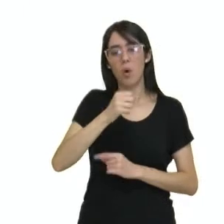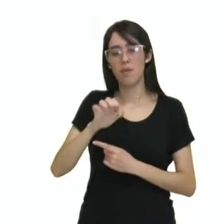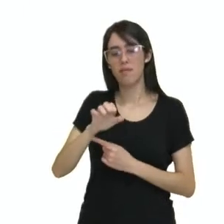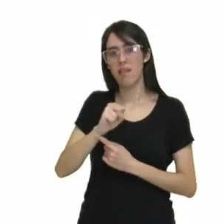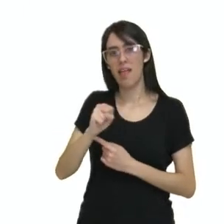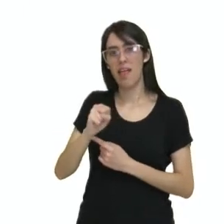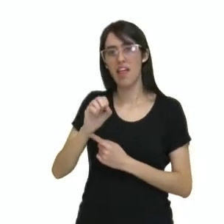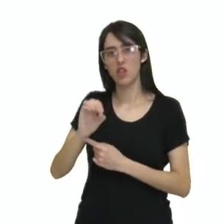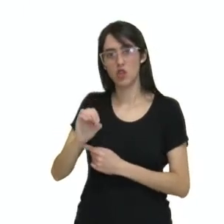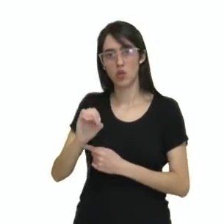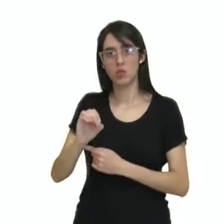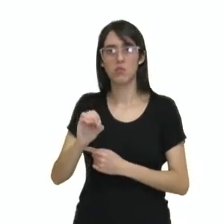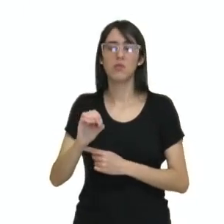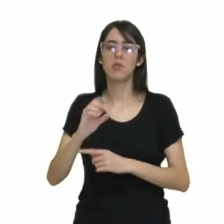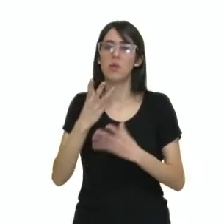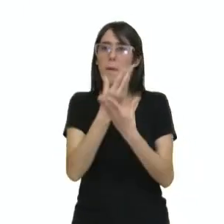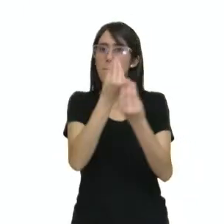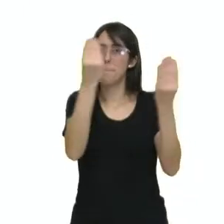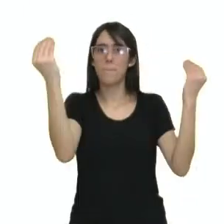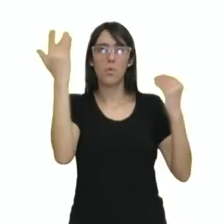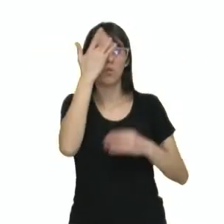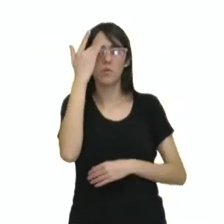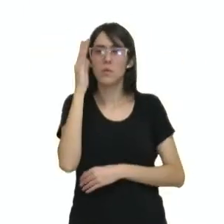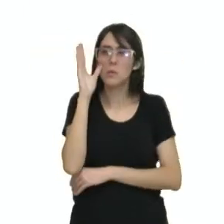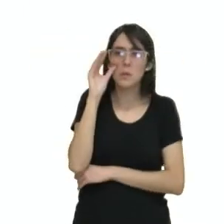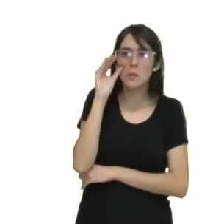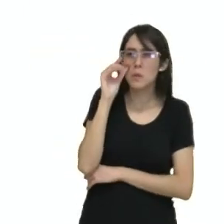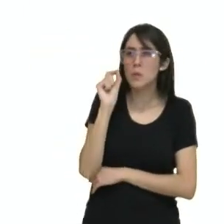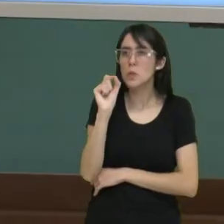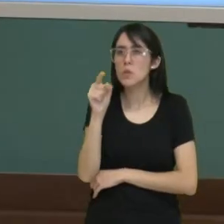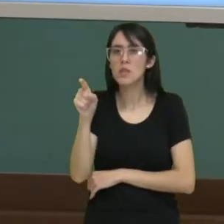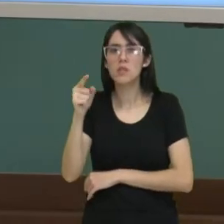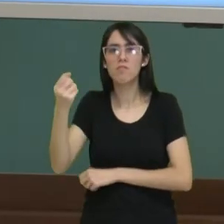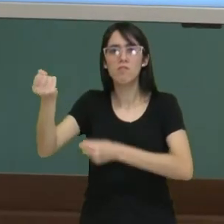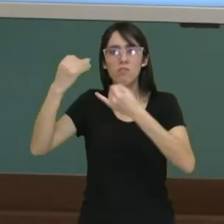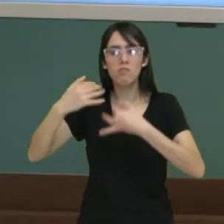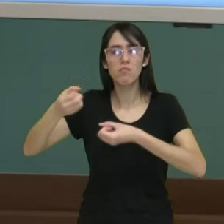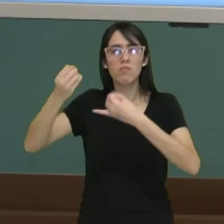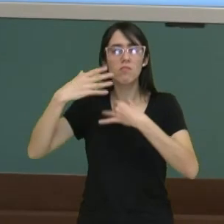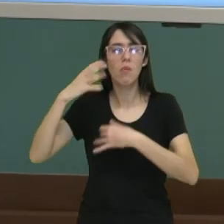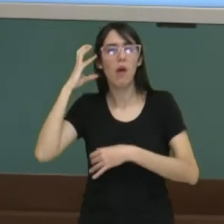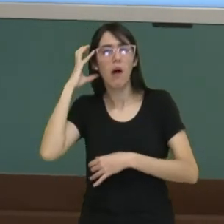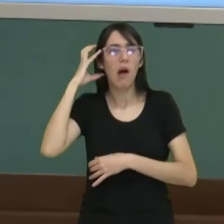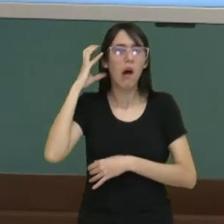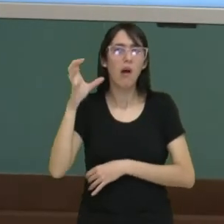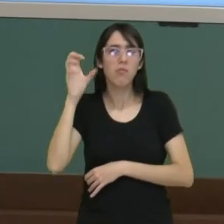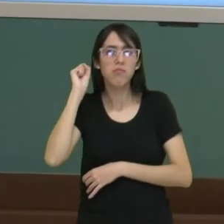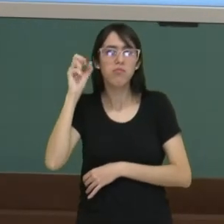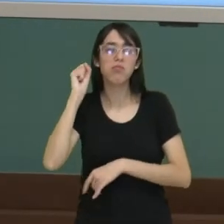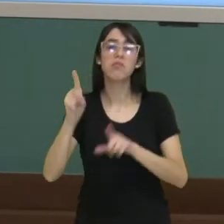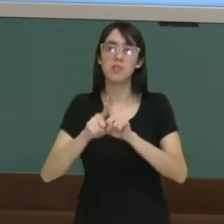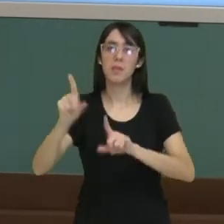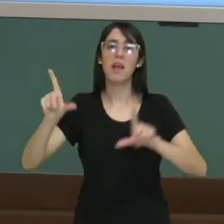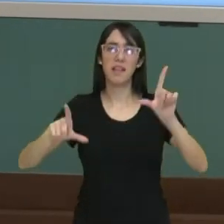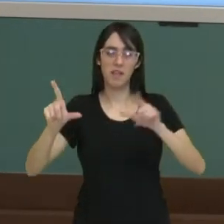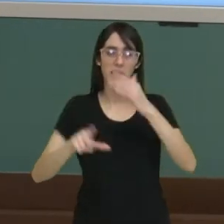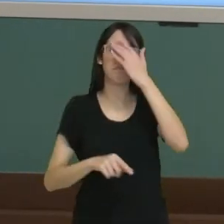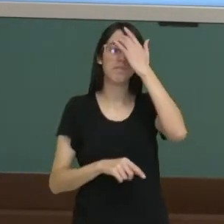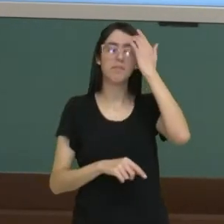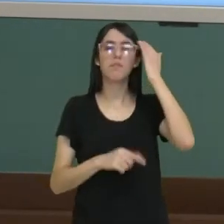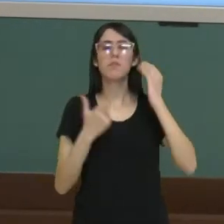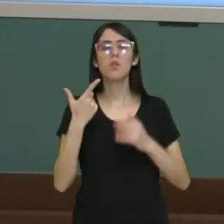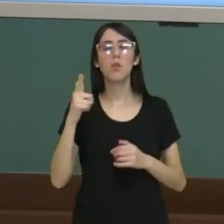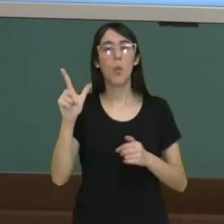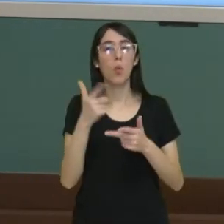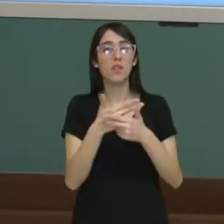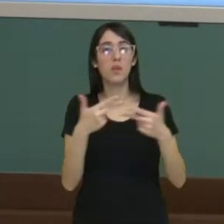da história. Todo mundo parava para ouvir esse programa de rádio e TV. tá? E outra coisa